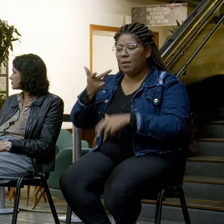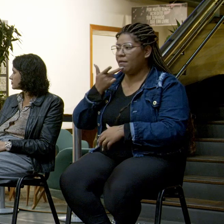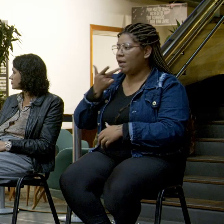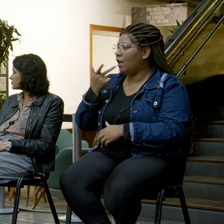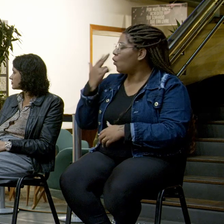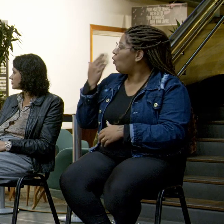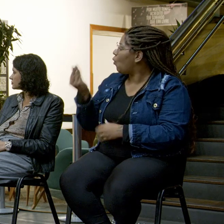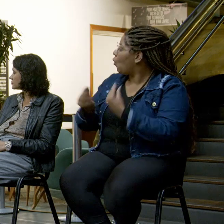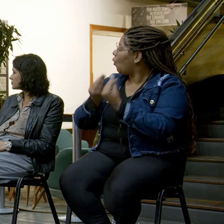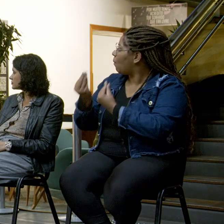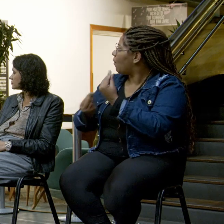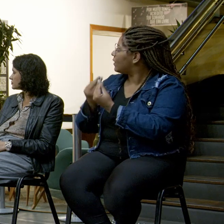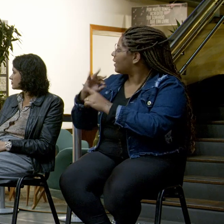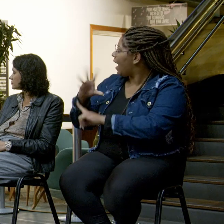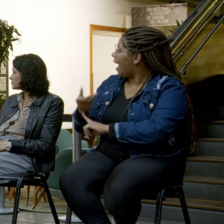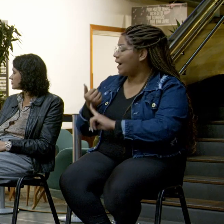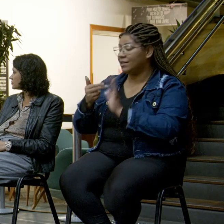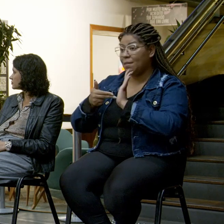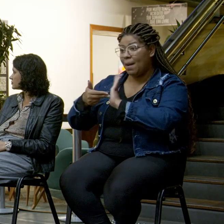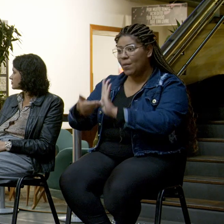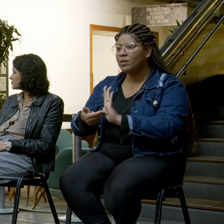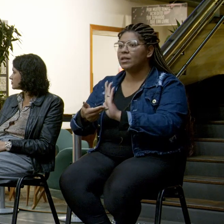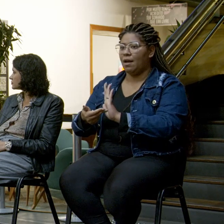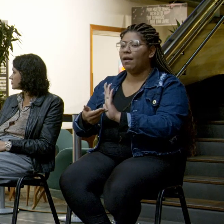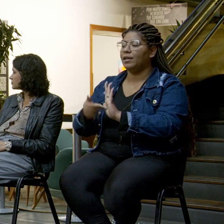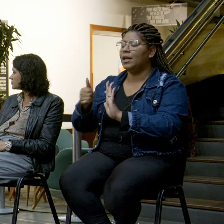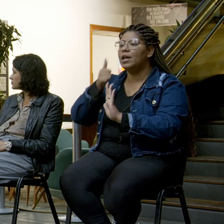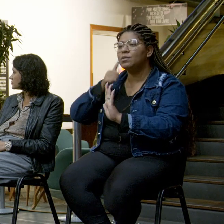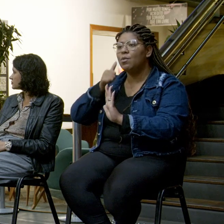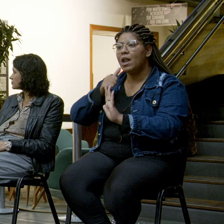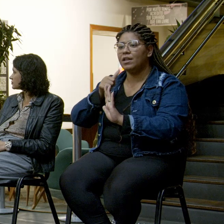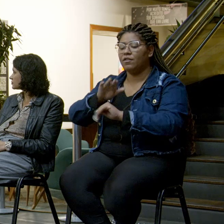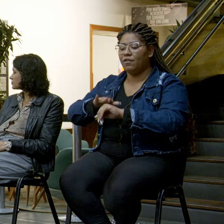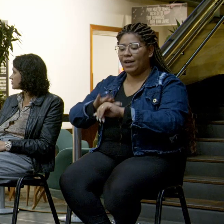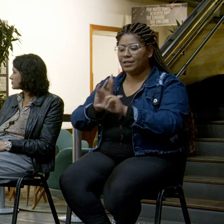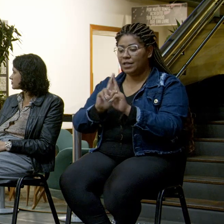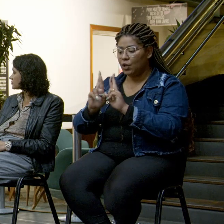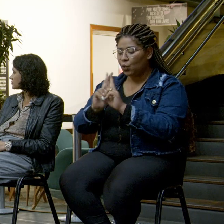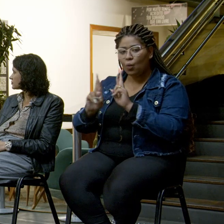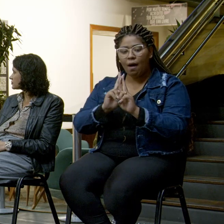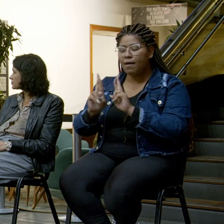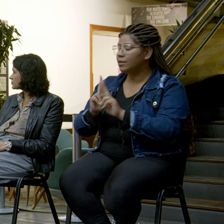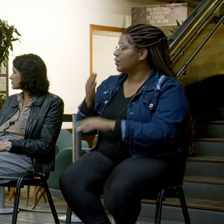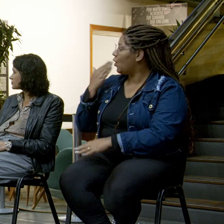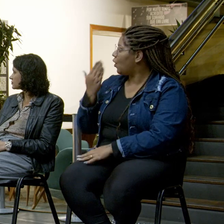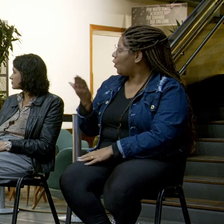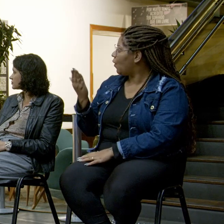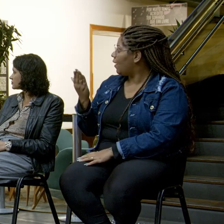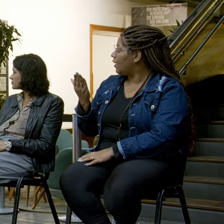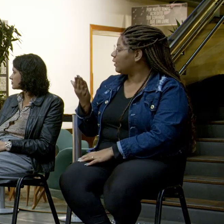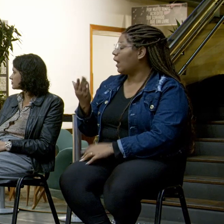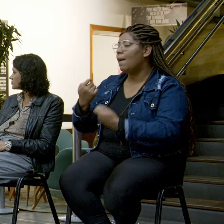do trabalho, como se a centralidade das mulheres no ritual fosse algo menor, banal, o que não passou despercebido